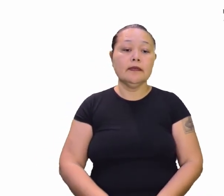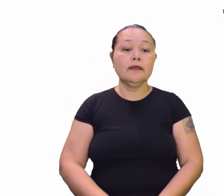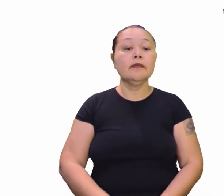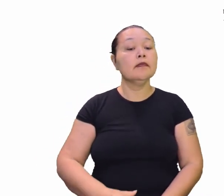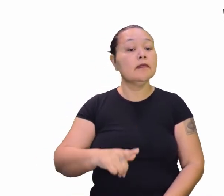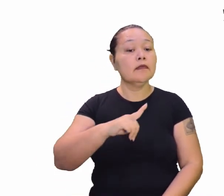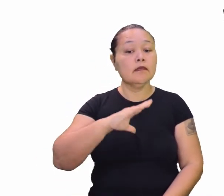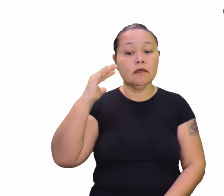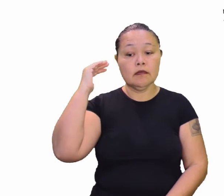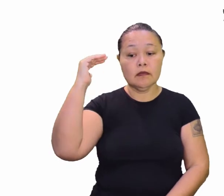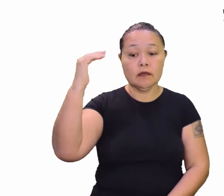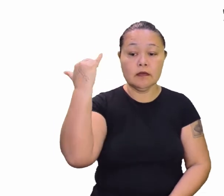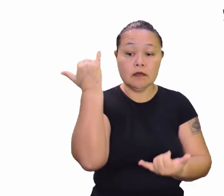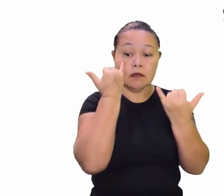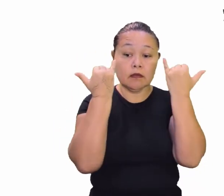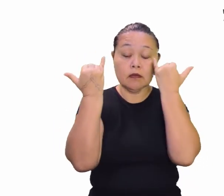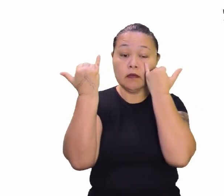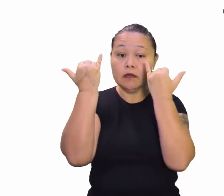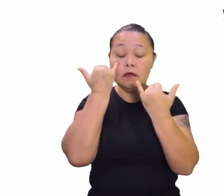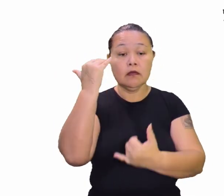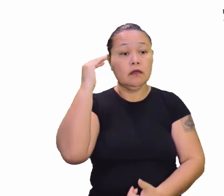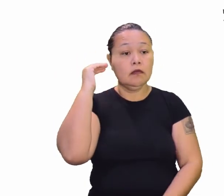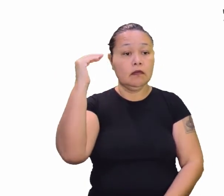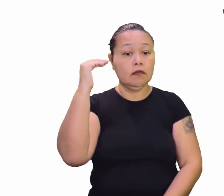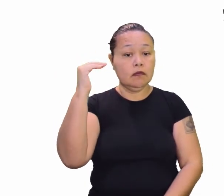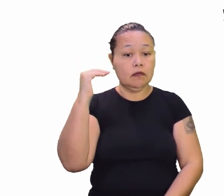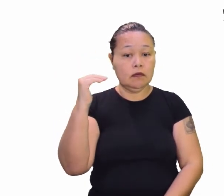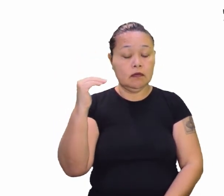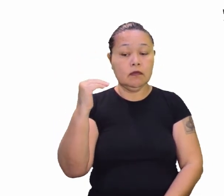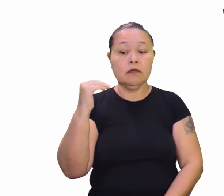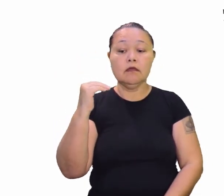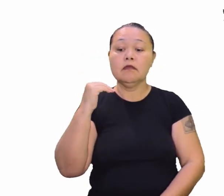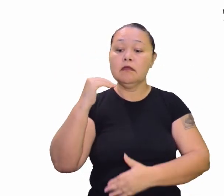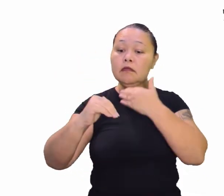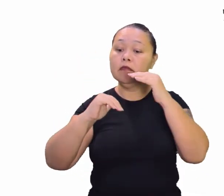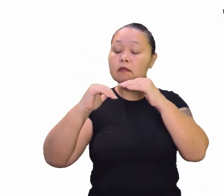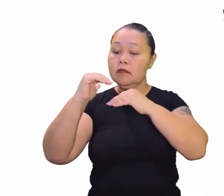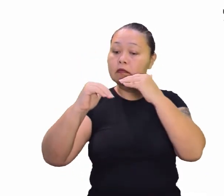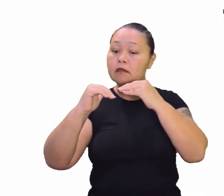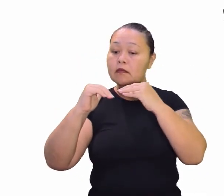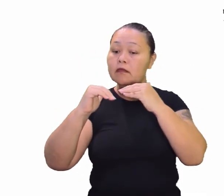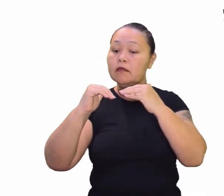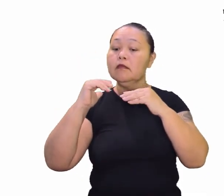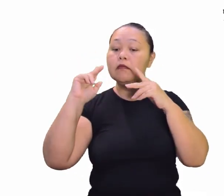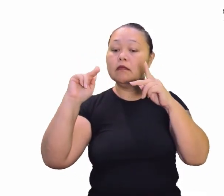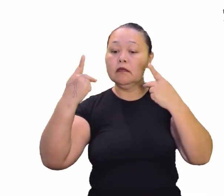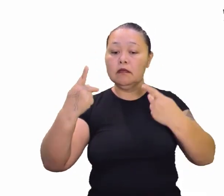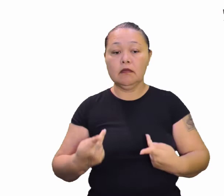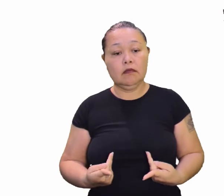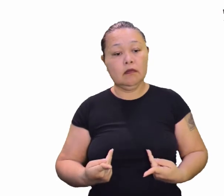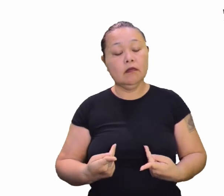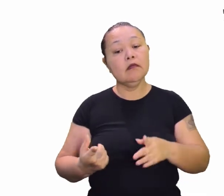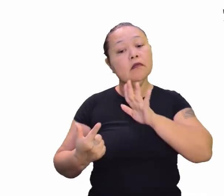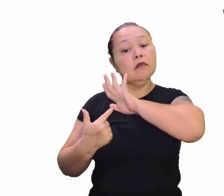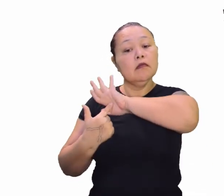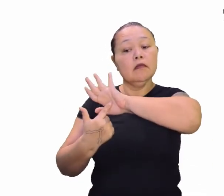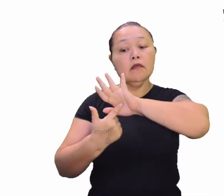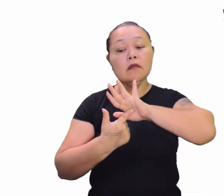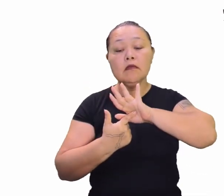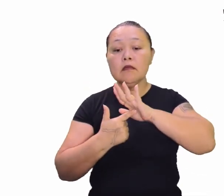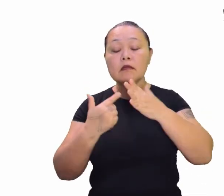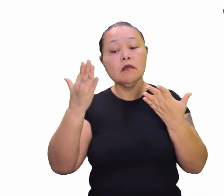Nós temos agora essa informação do ranking de desenvolvimento humano, e aí nós temos essa demonstração para